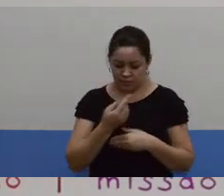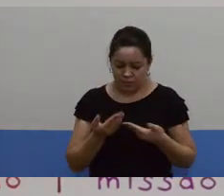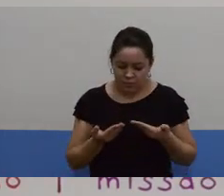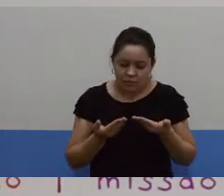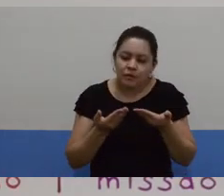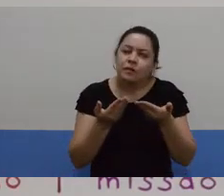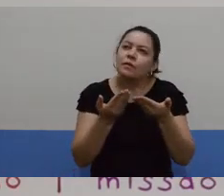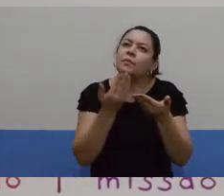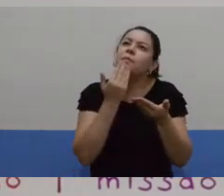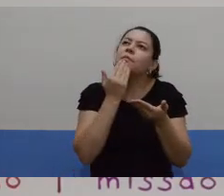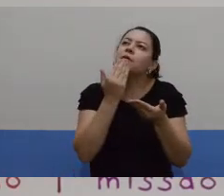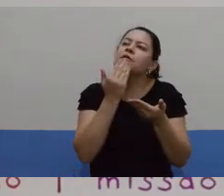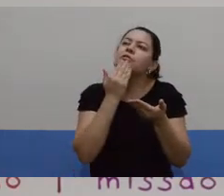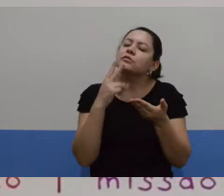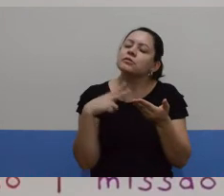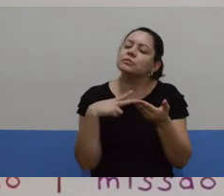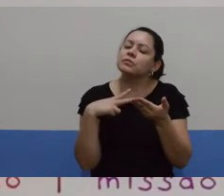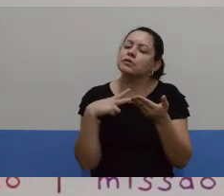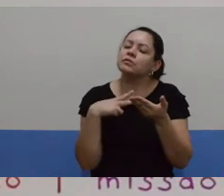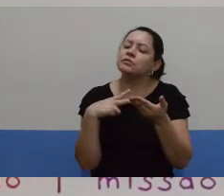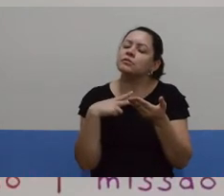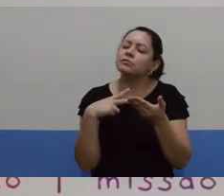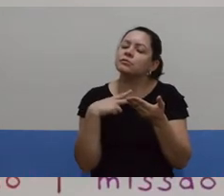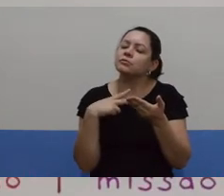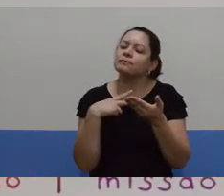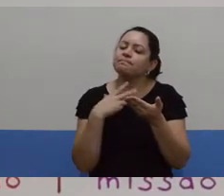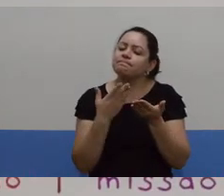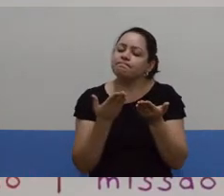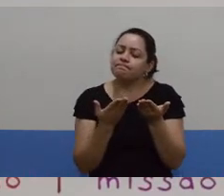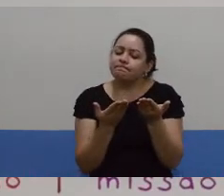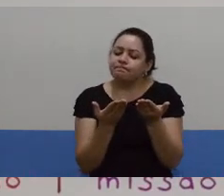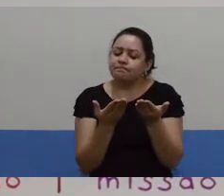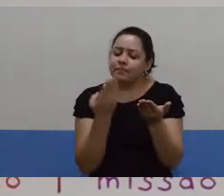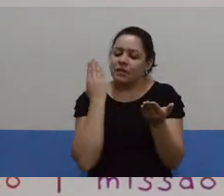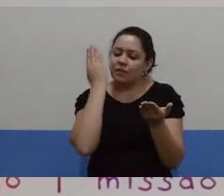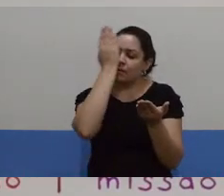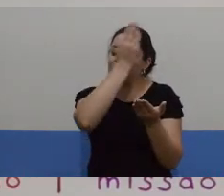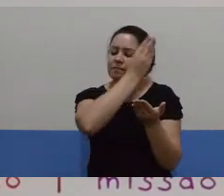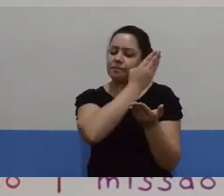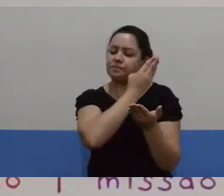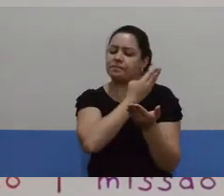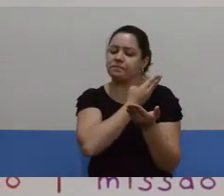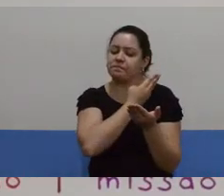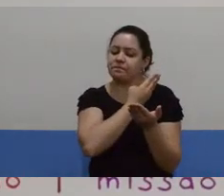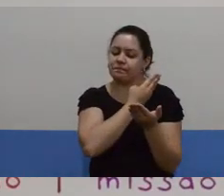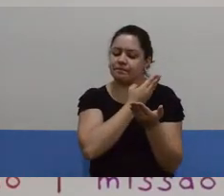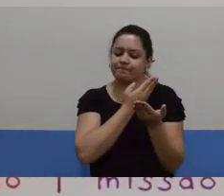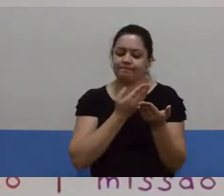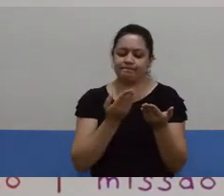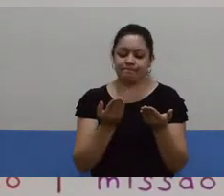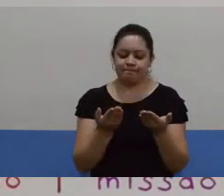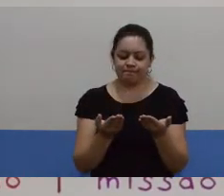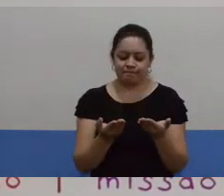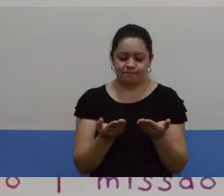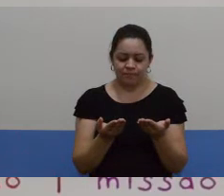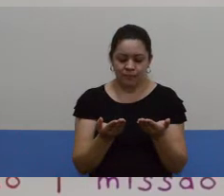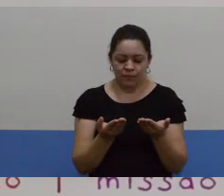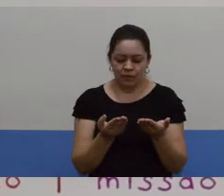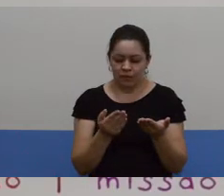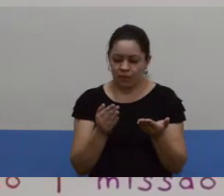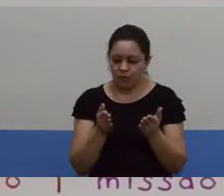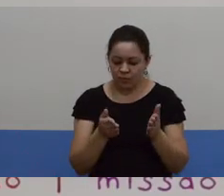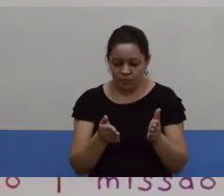pedidos, aquilo que queremos colocar à Nossa Senhora de Belém. Oferecemos toda a